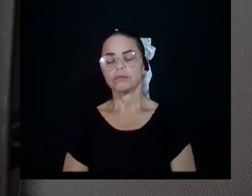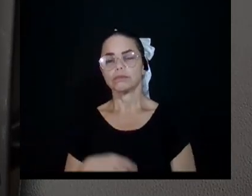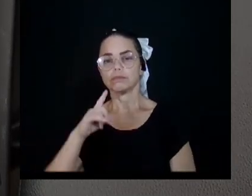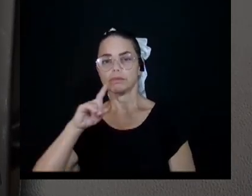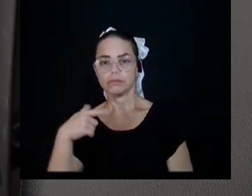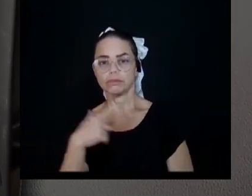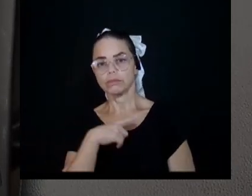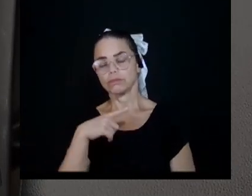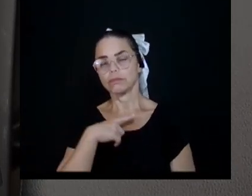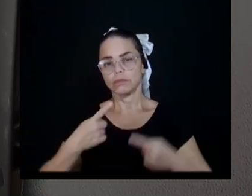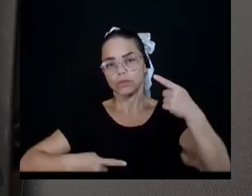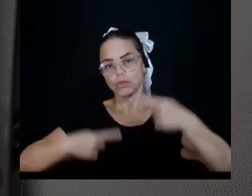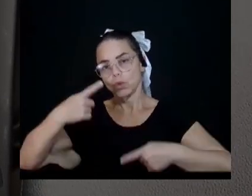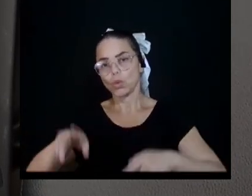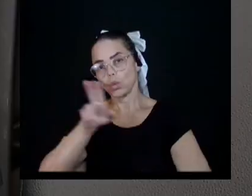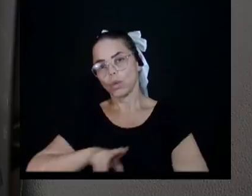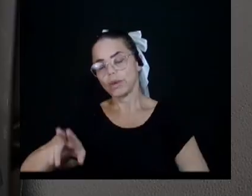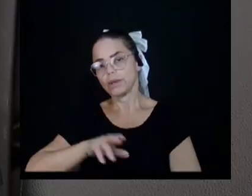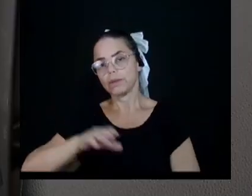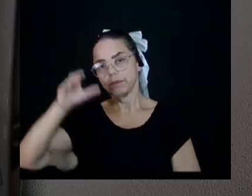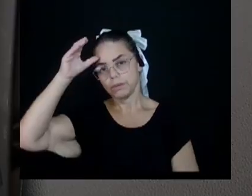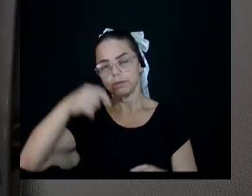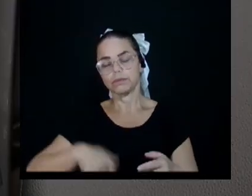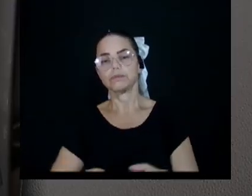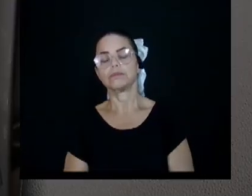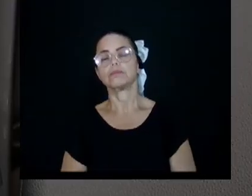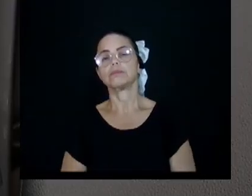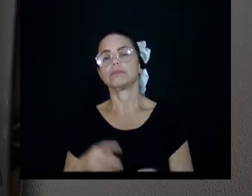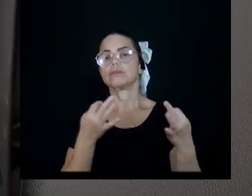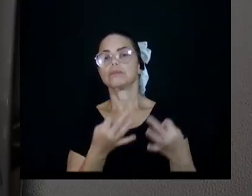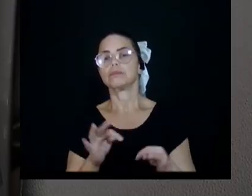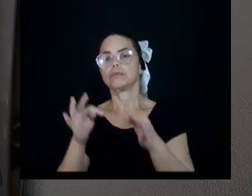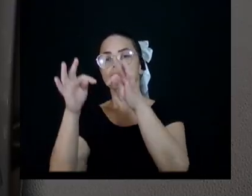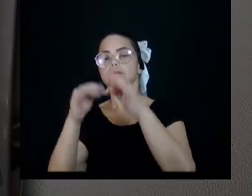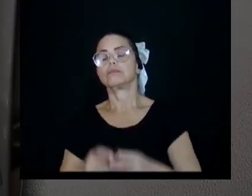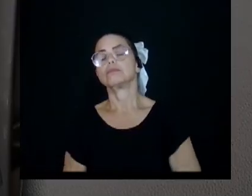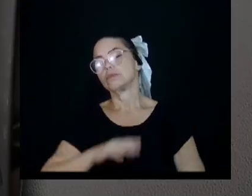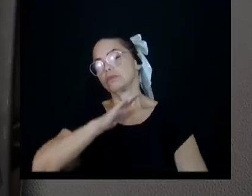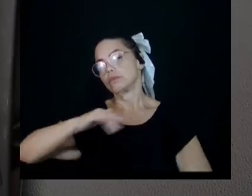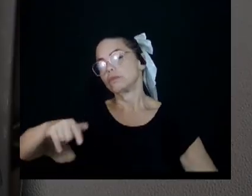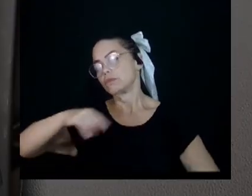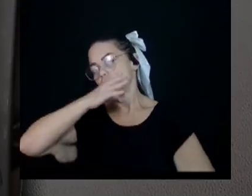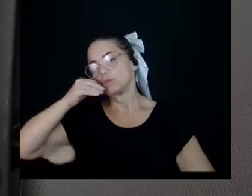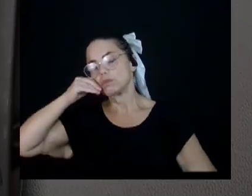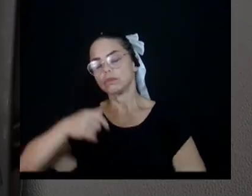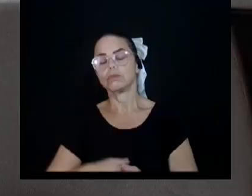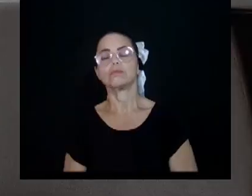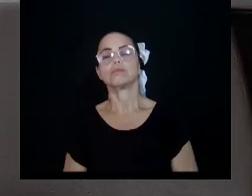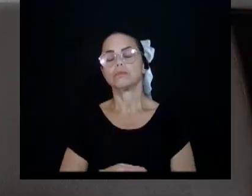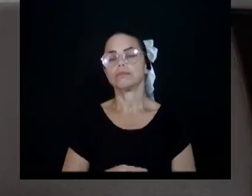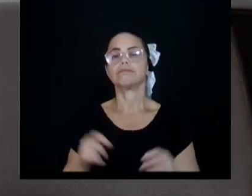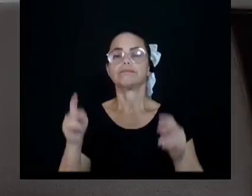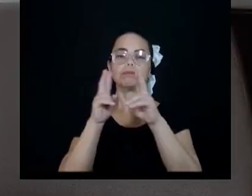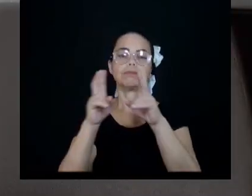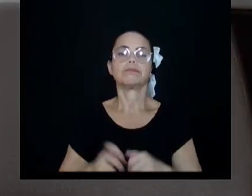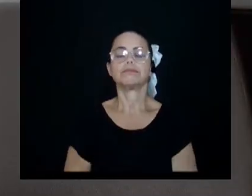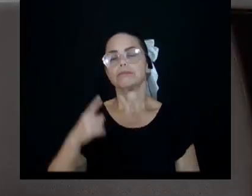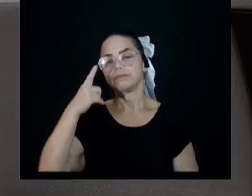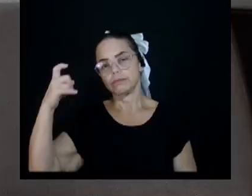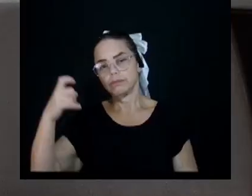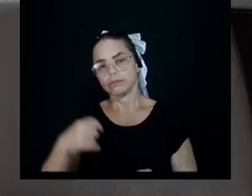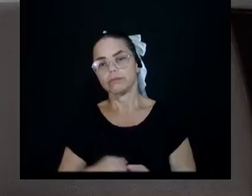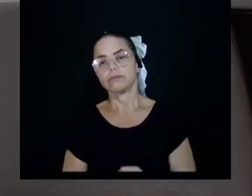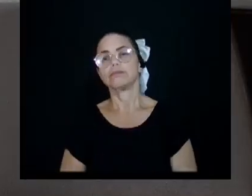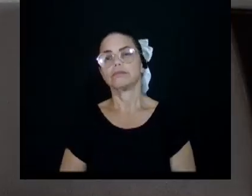uso consciente também das tecnologias por parte de crianças e adolescentes. Então, é um tema bem interessante que a gente vai